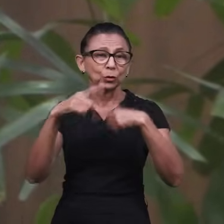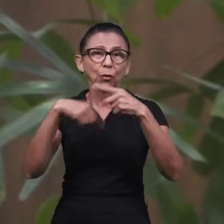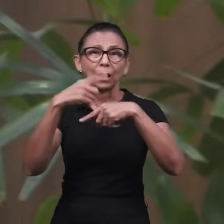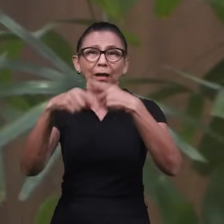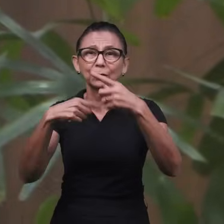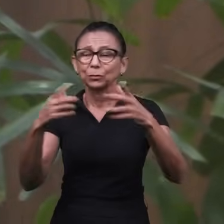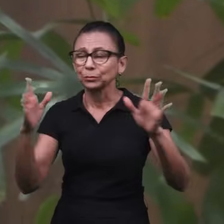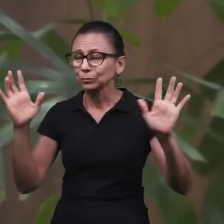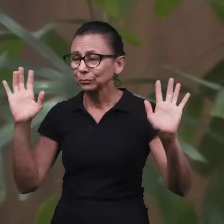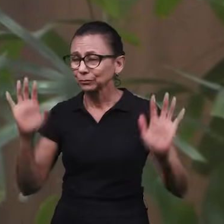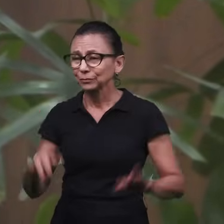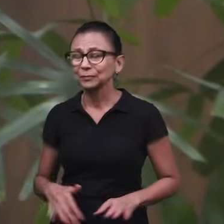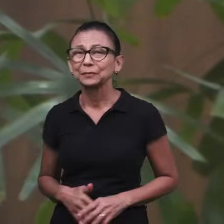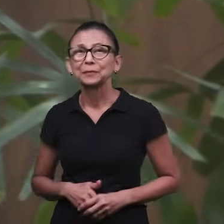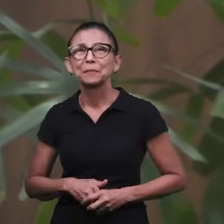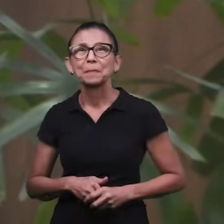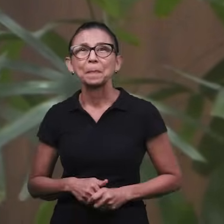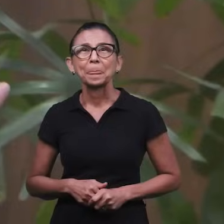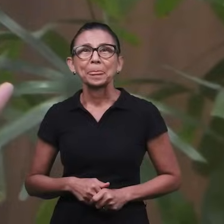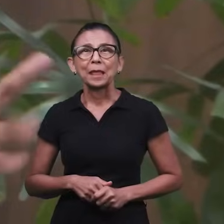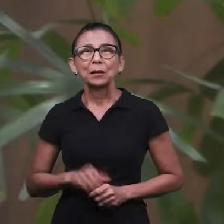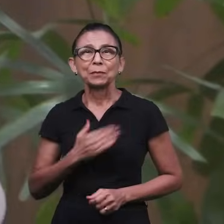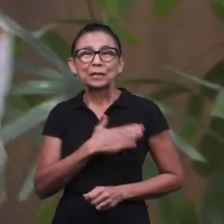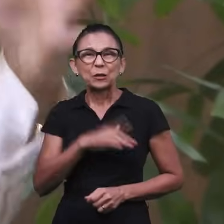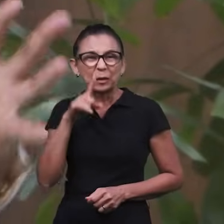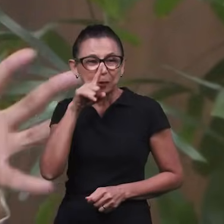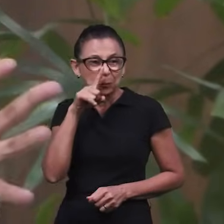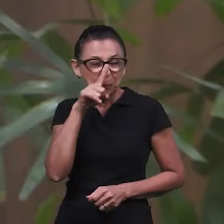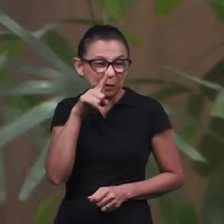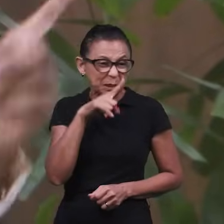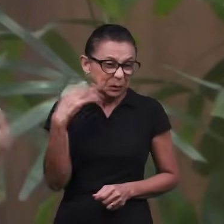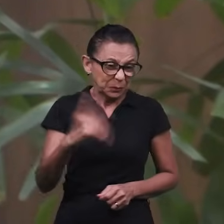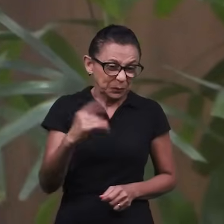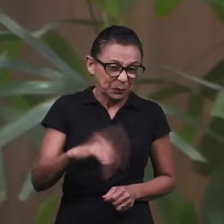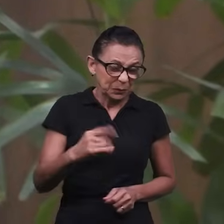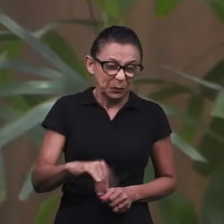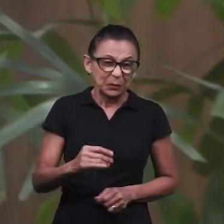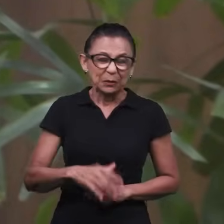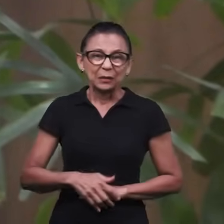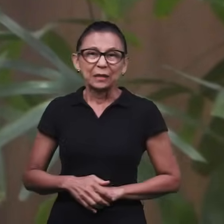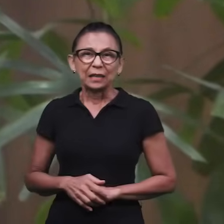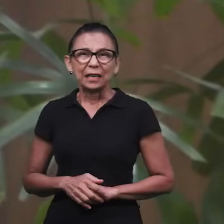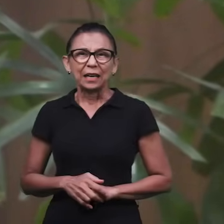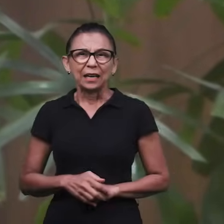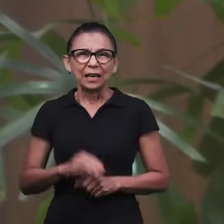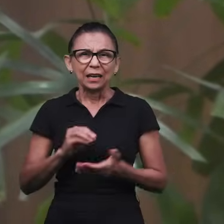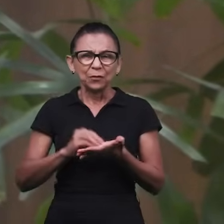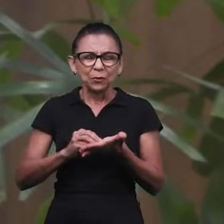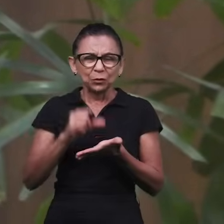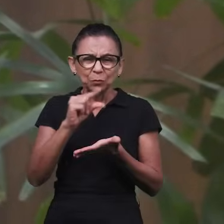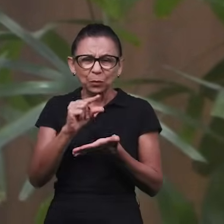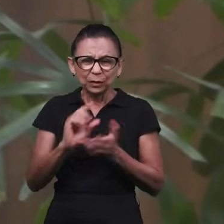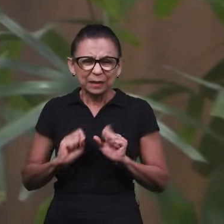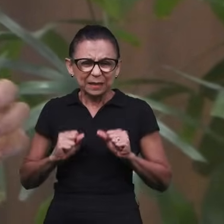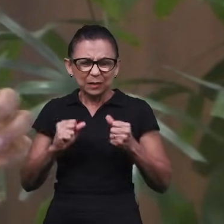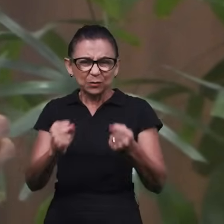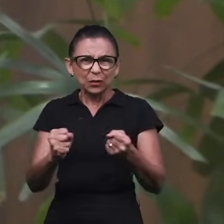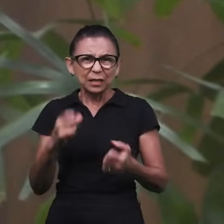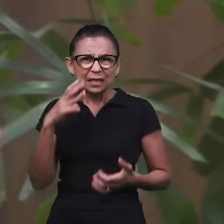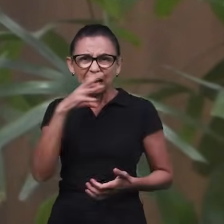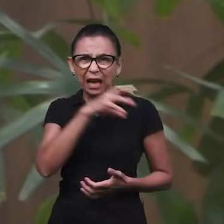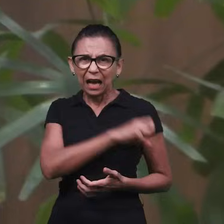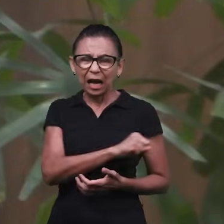viver perigosamente. Aí, quando está faltando um pouquinho, ele se esforça para entregar aquilo. E às vezes não consegue tanto.